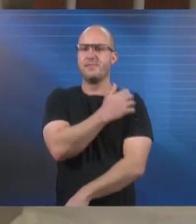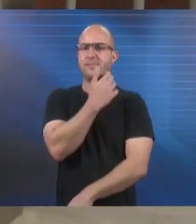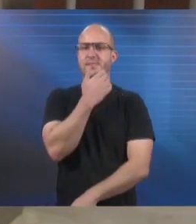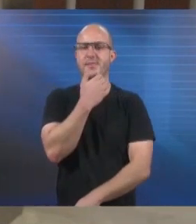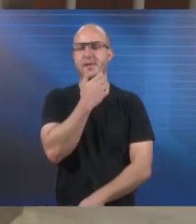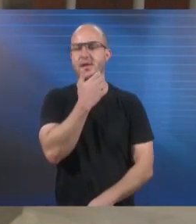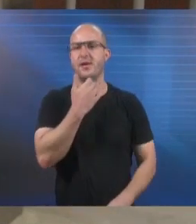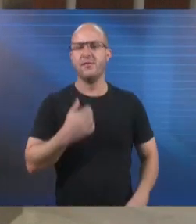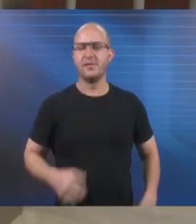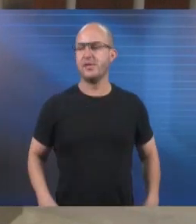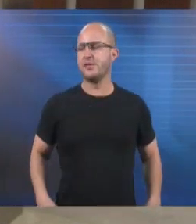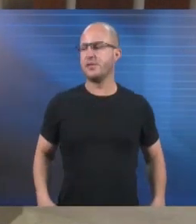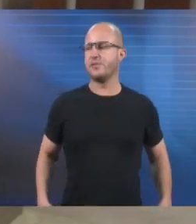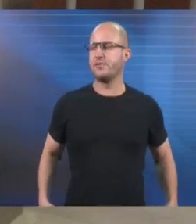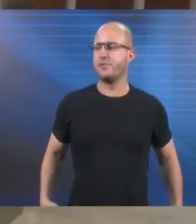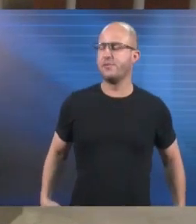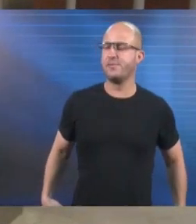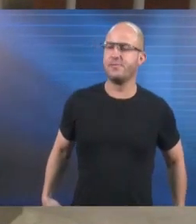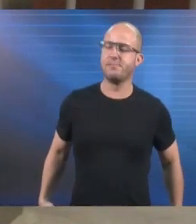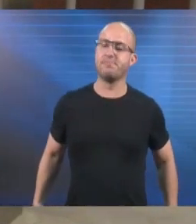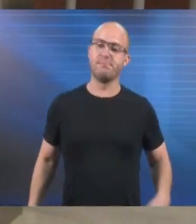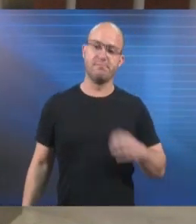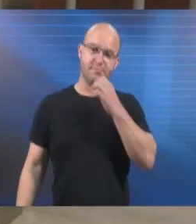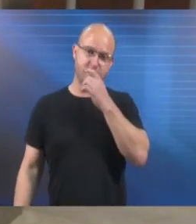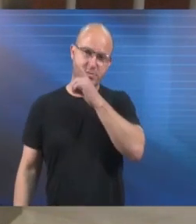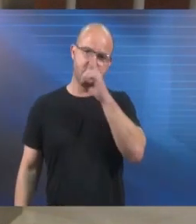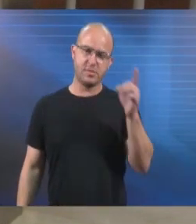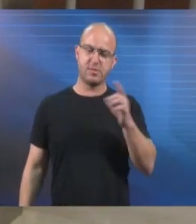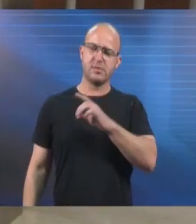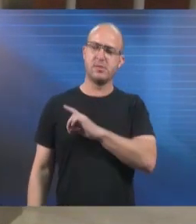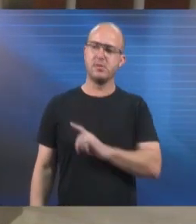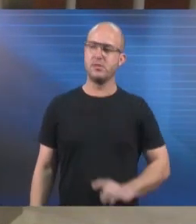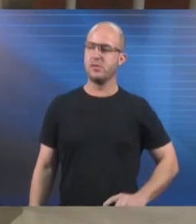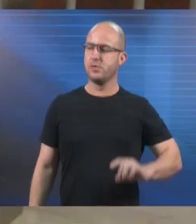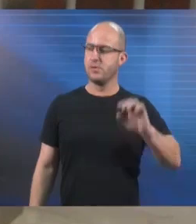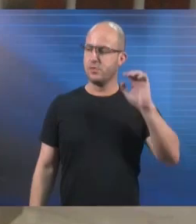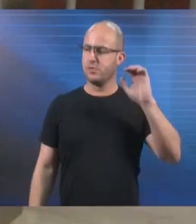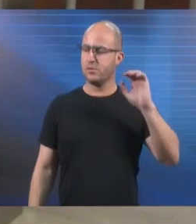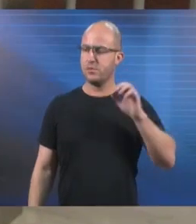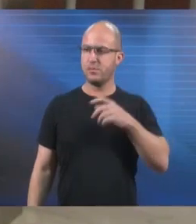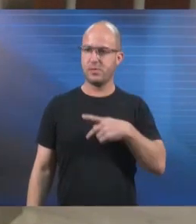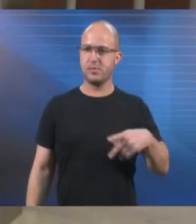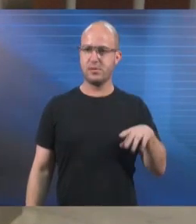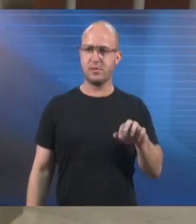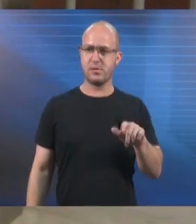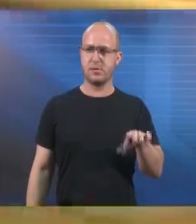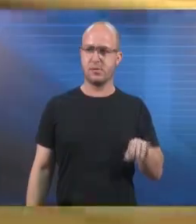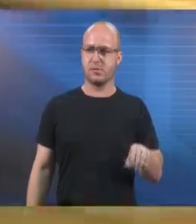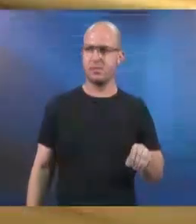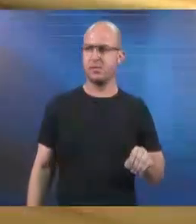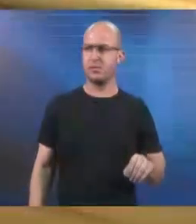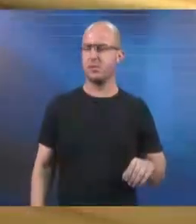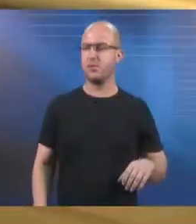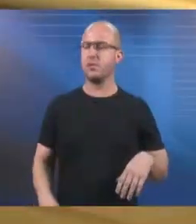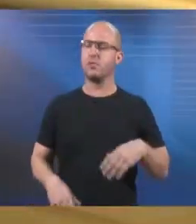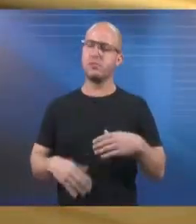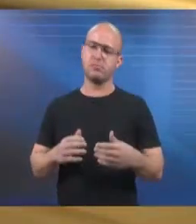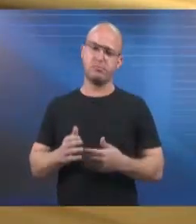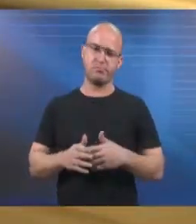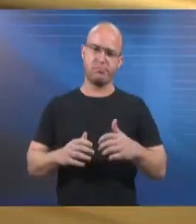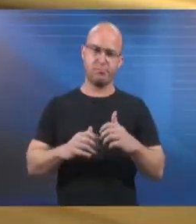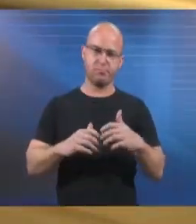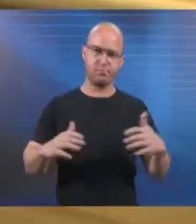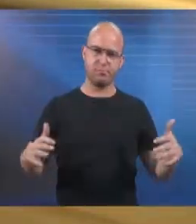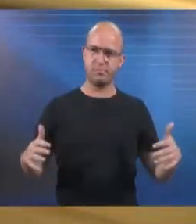amanhã Bom dia Deputado galen que presid essa sessão a todos que nos acompanham aqui nas Galerias